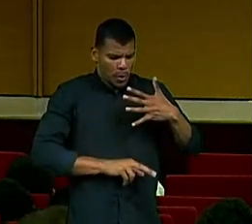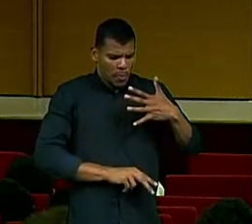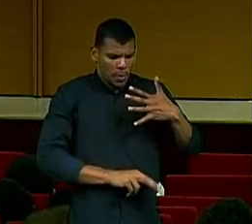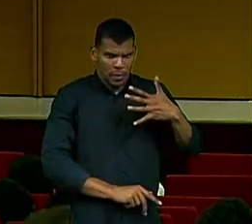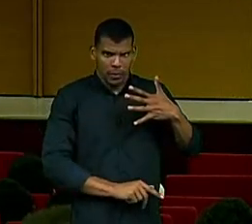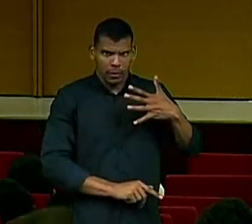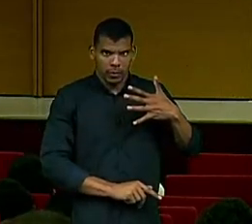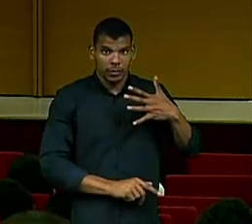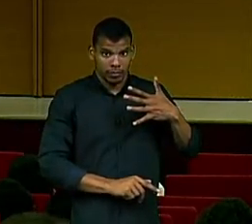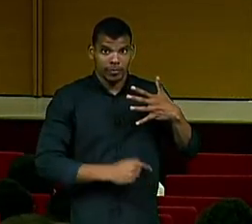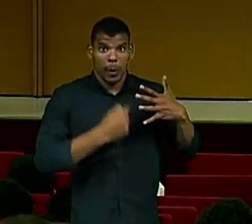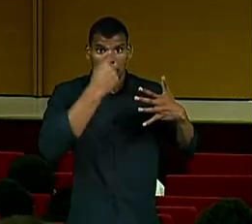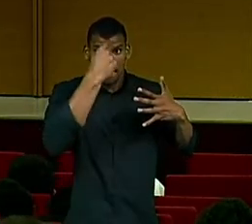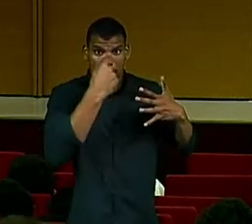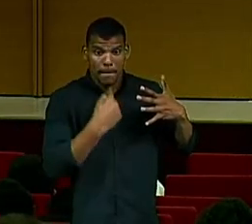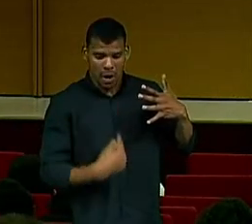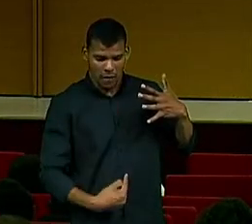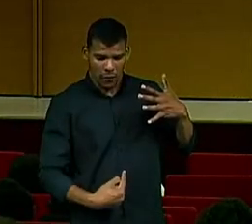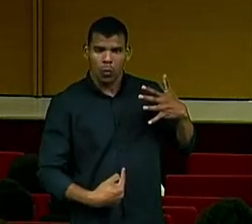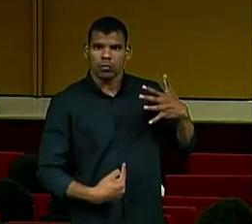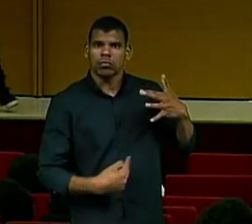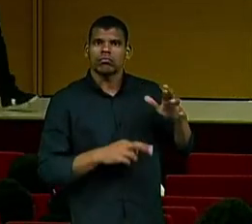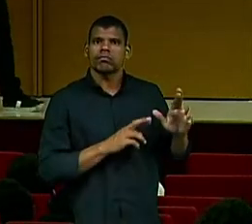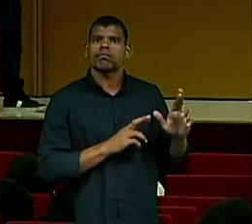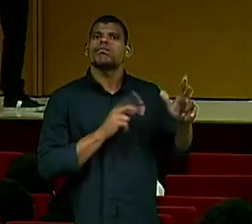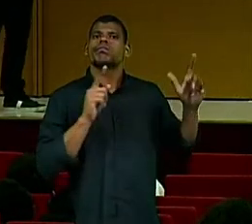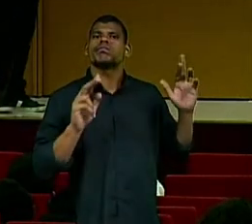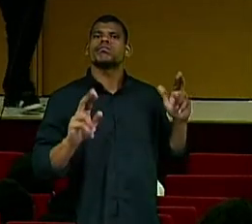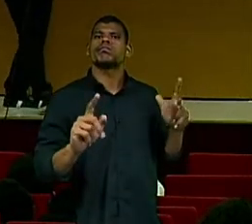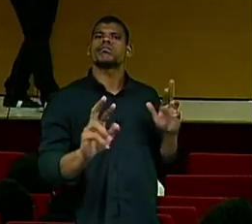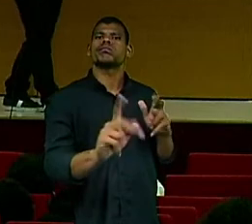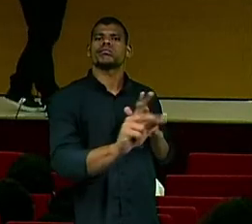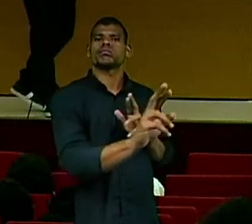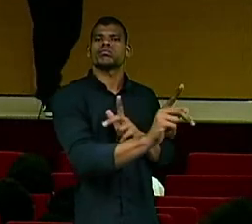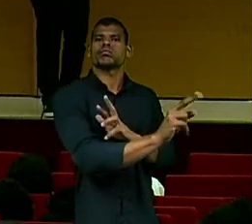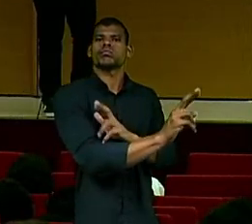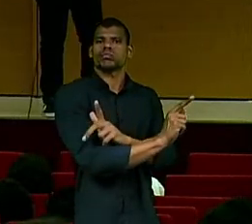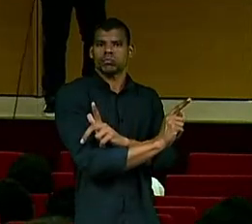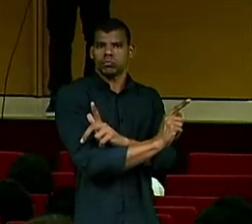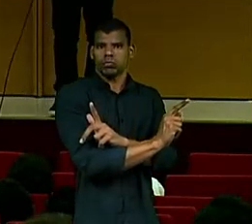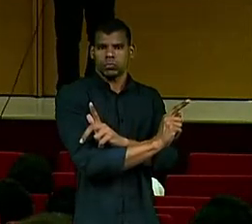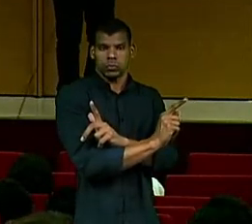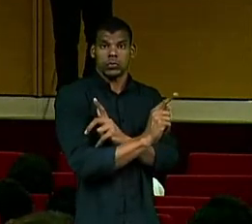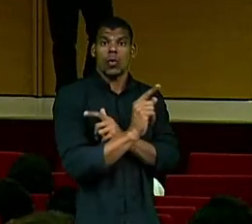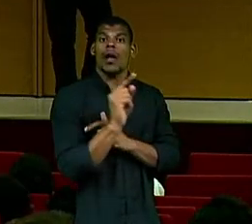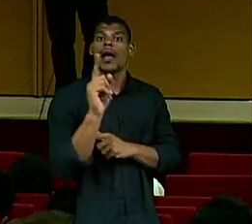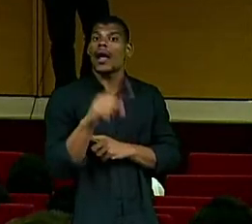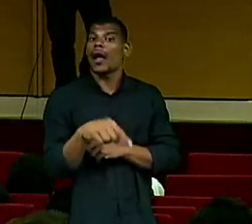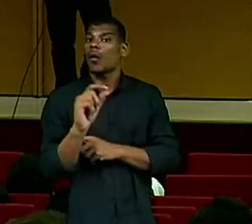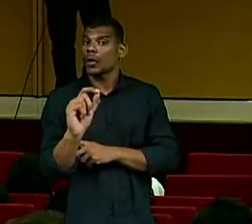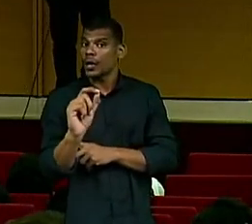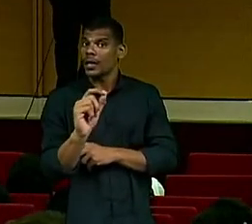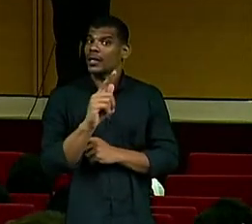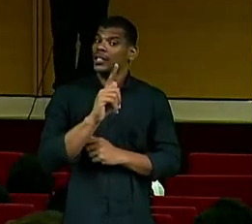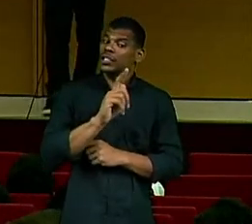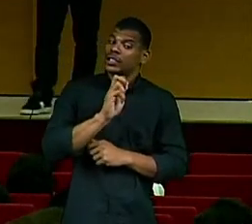genótipo diferente o genótipo ele é do organismo ele é individual ele é